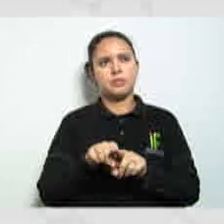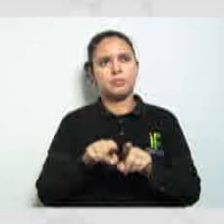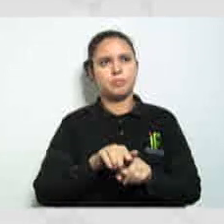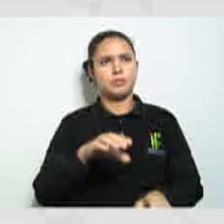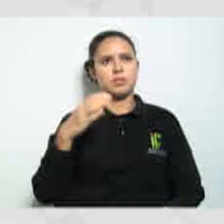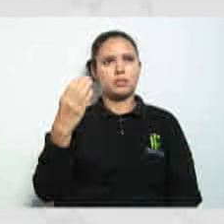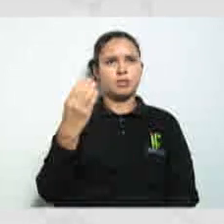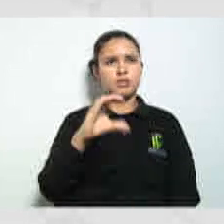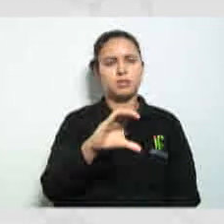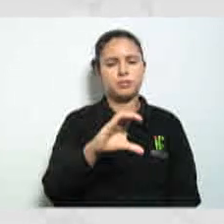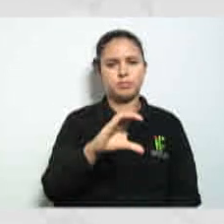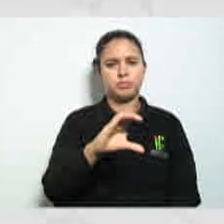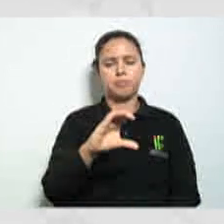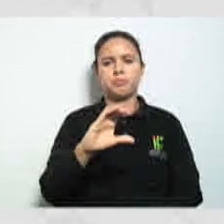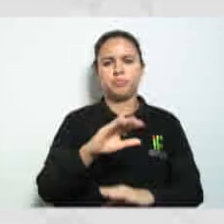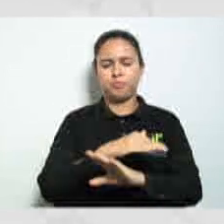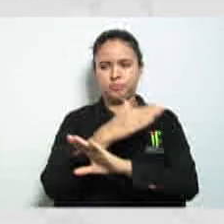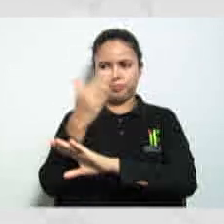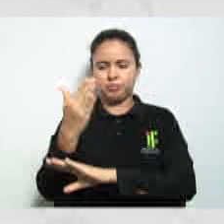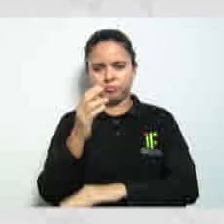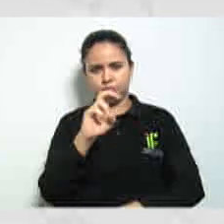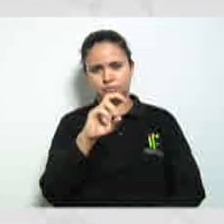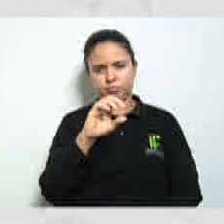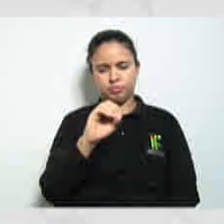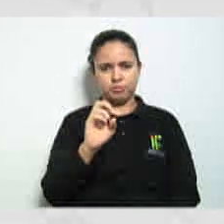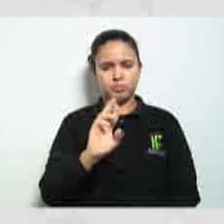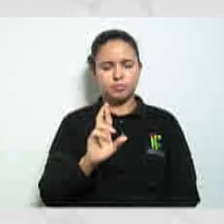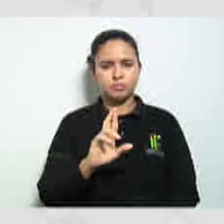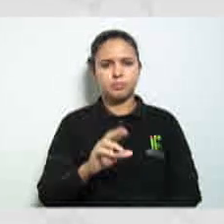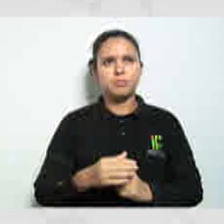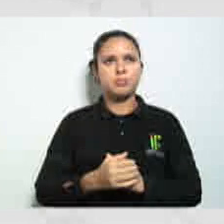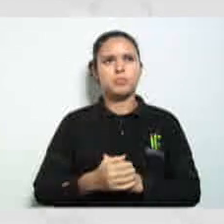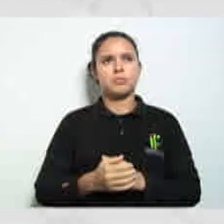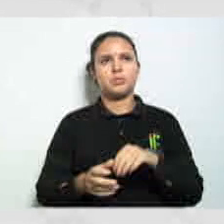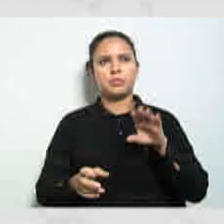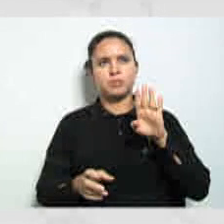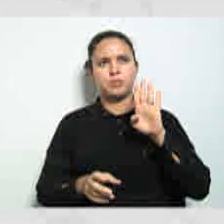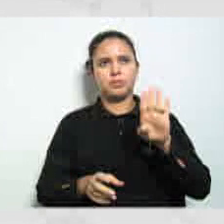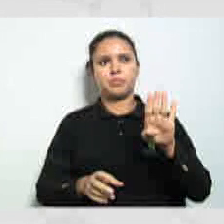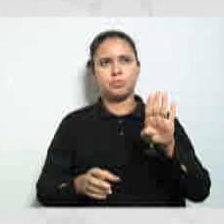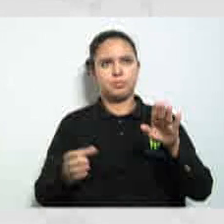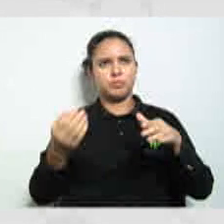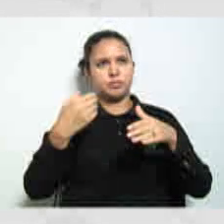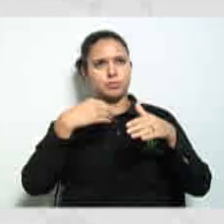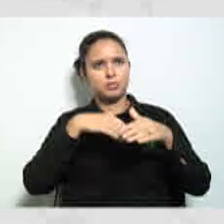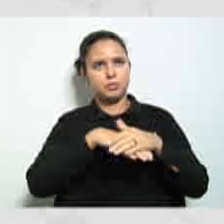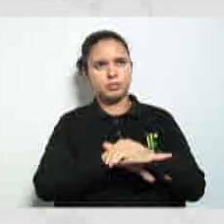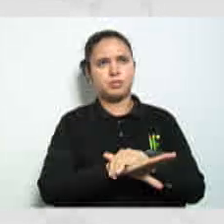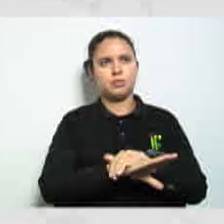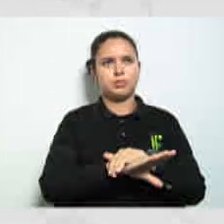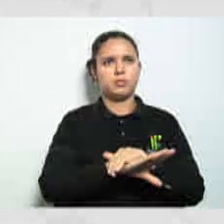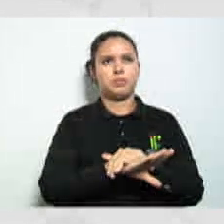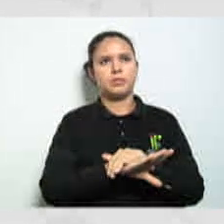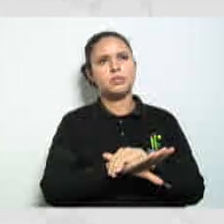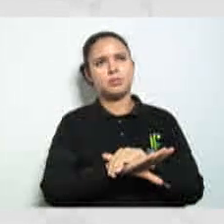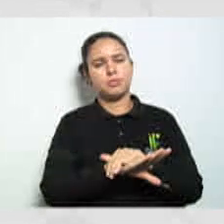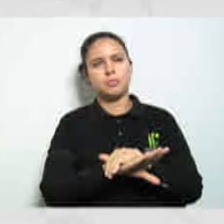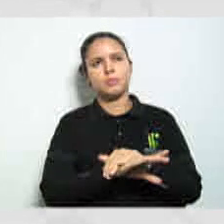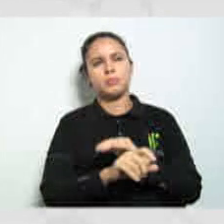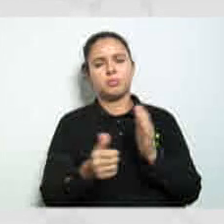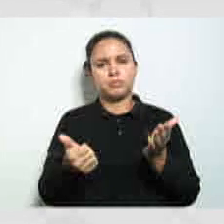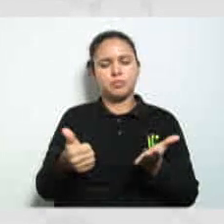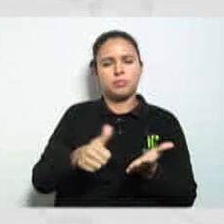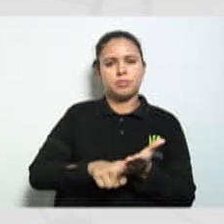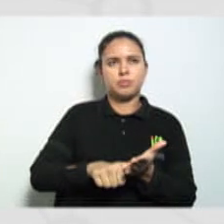com terceiro, R$500. Temos a letra B, débito, estoques com operações com cooperados, no valor de R$500. E o crédito